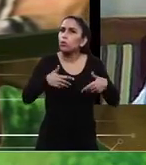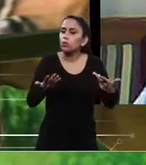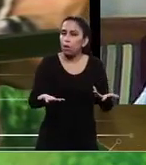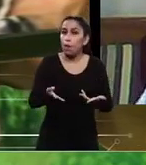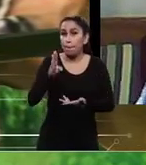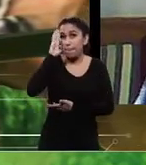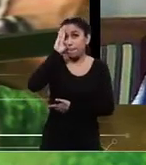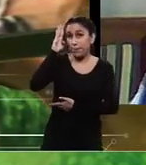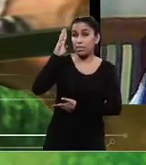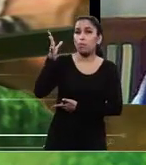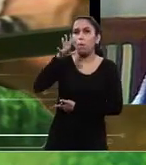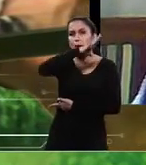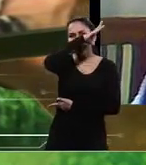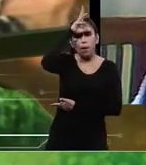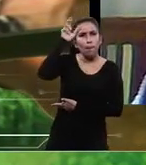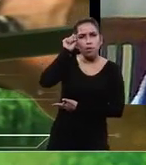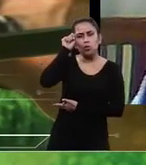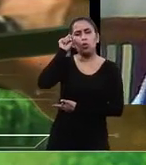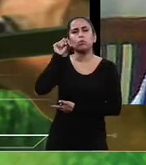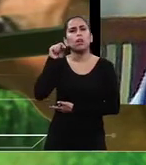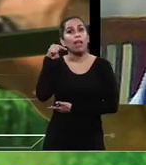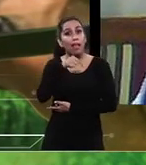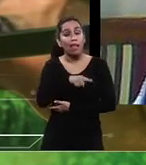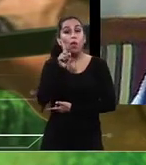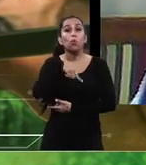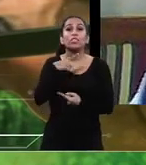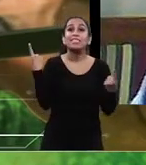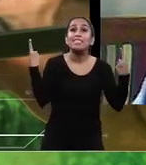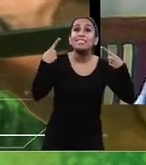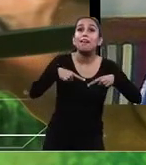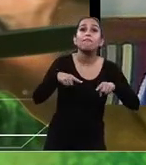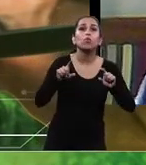na Amazônia, ela é um desafio